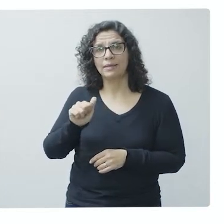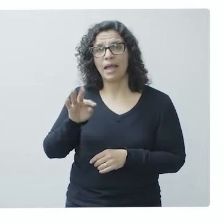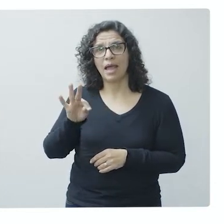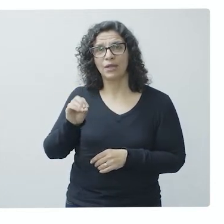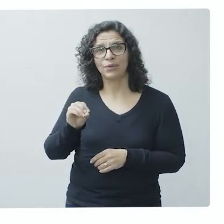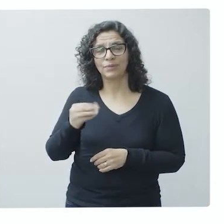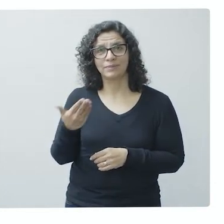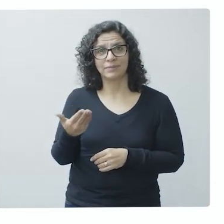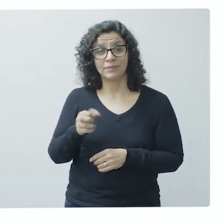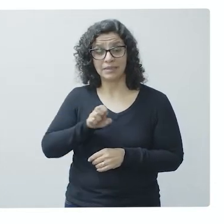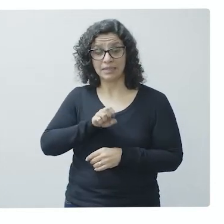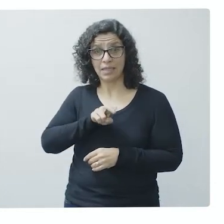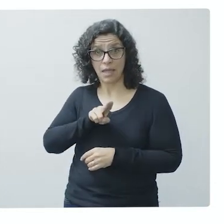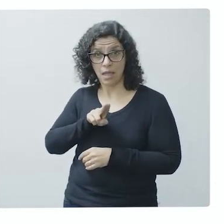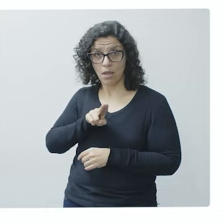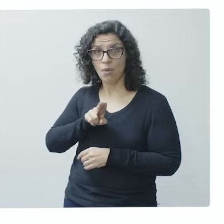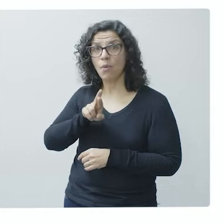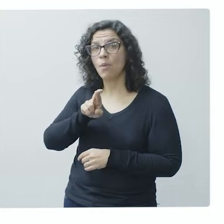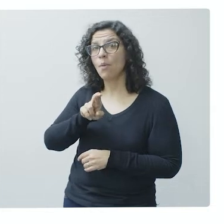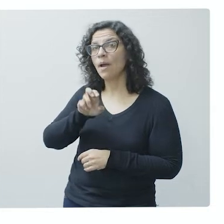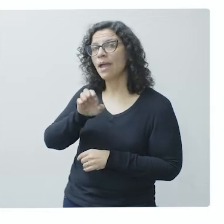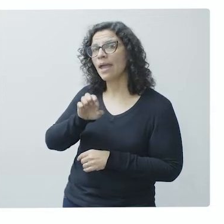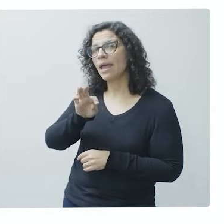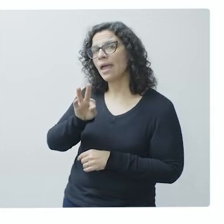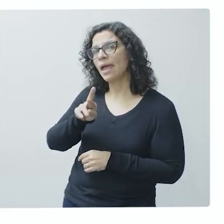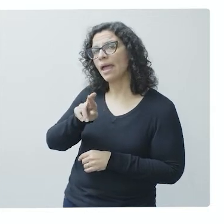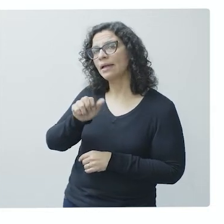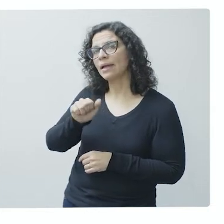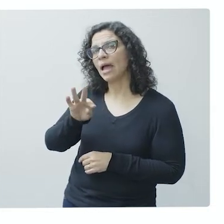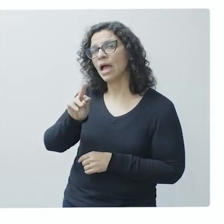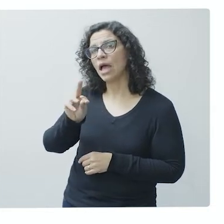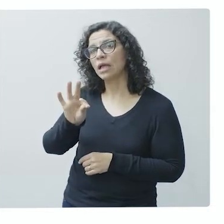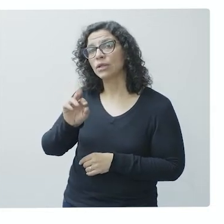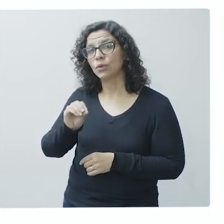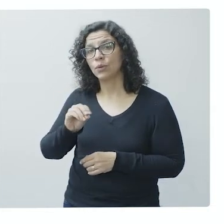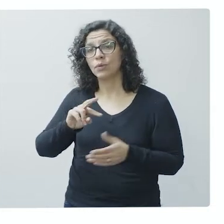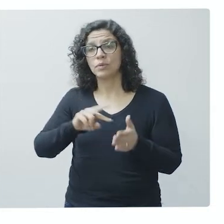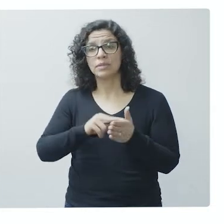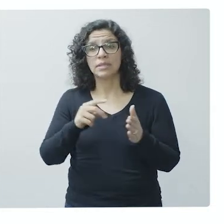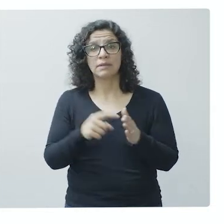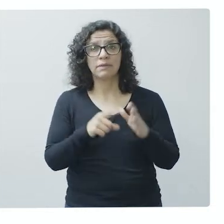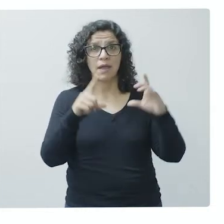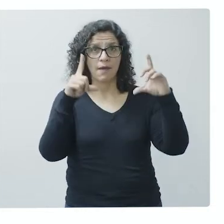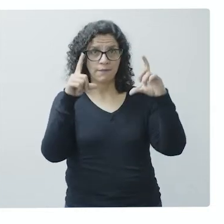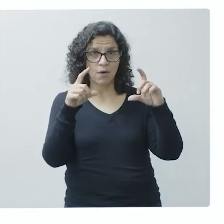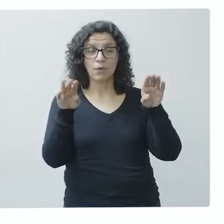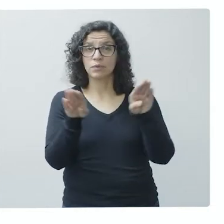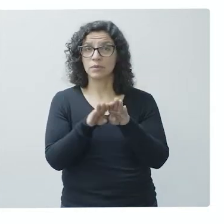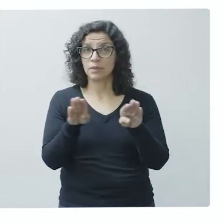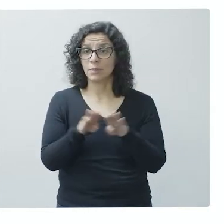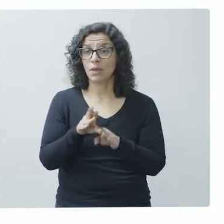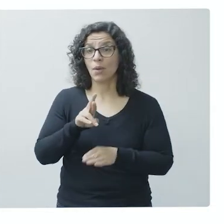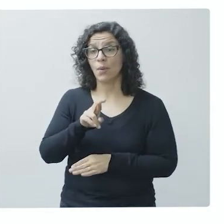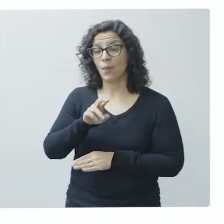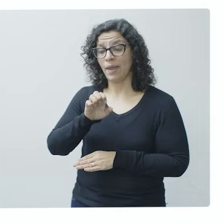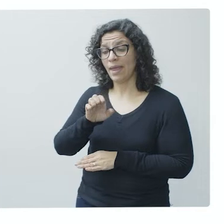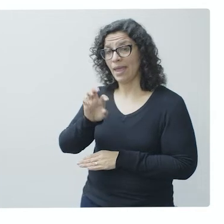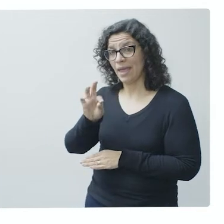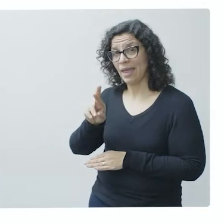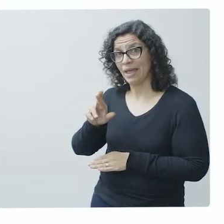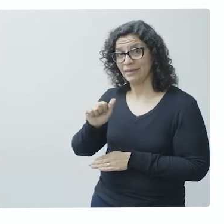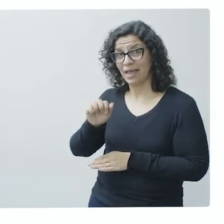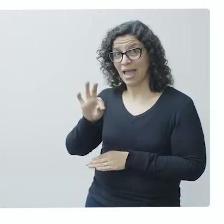Olha só, retrato como imagem, como a fotografia. E